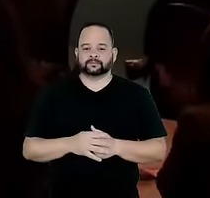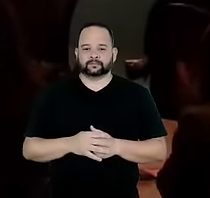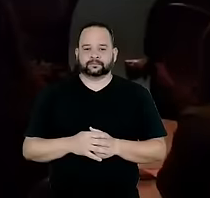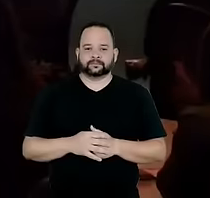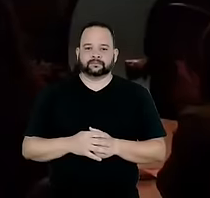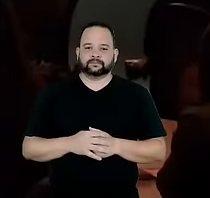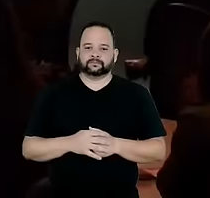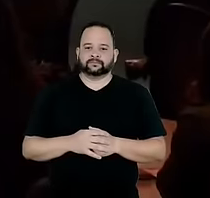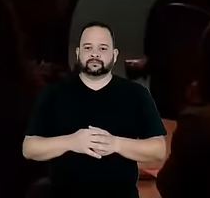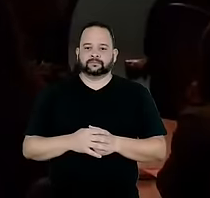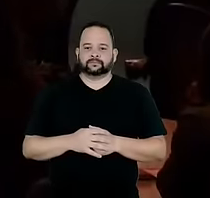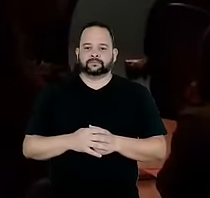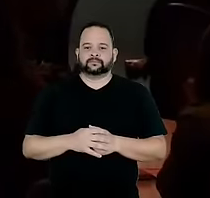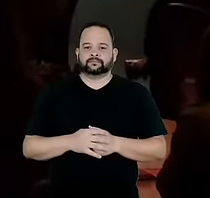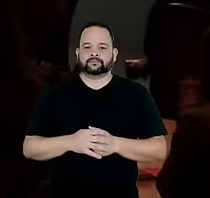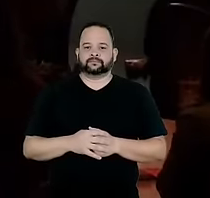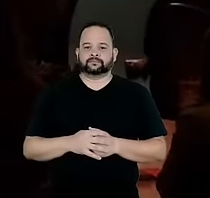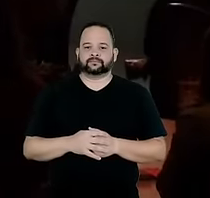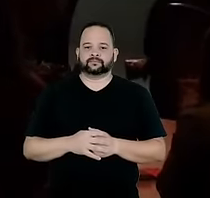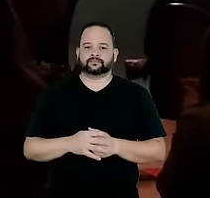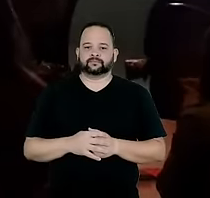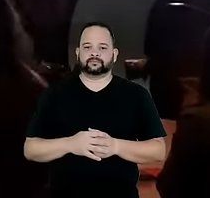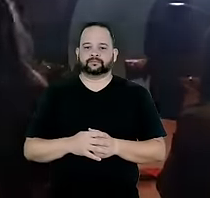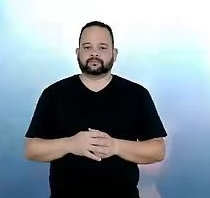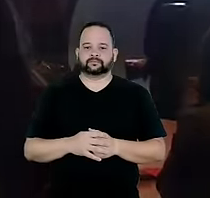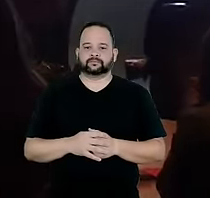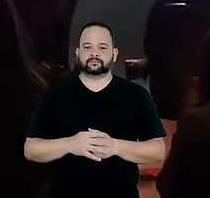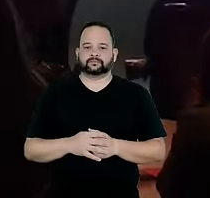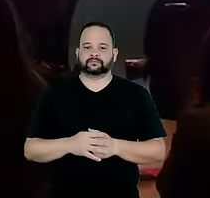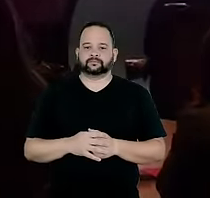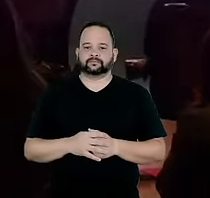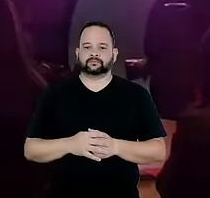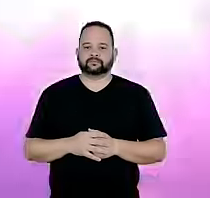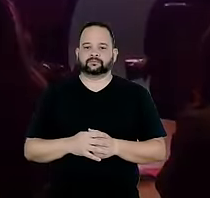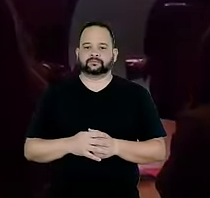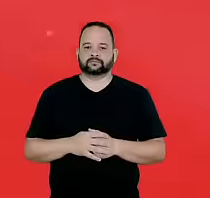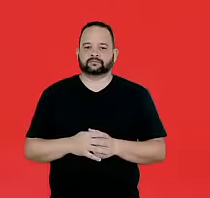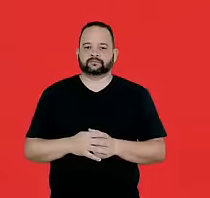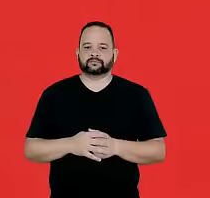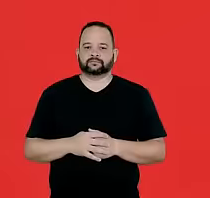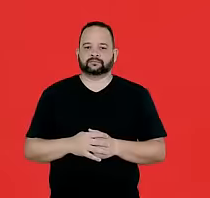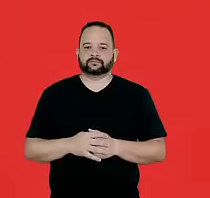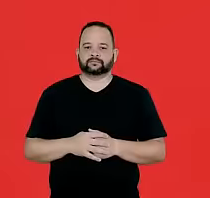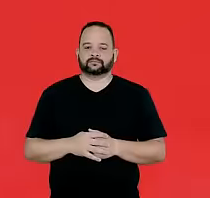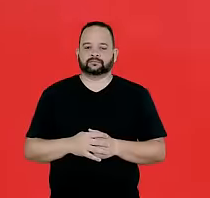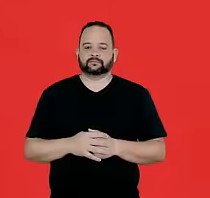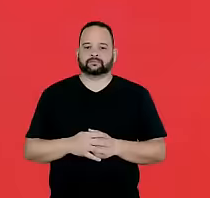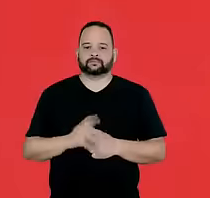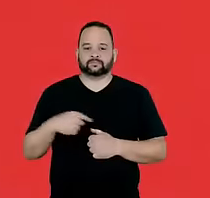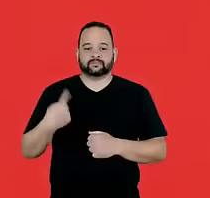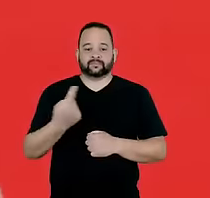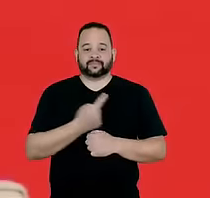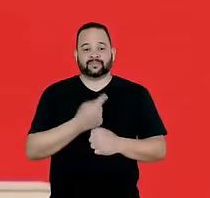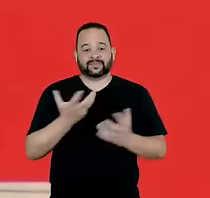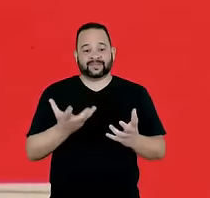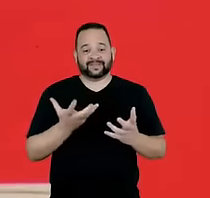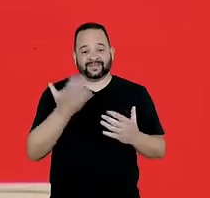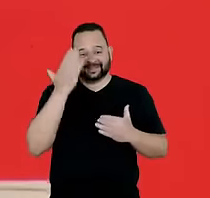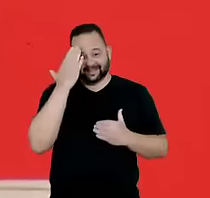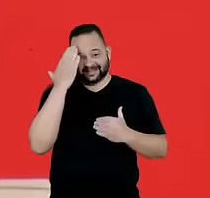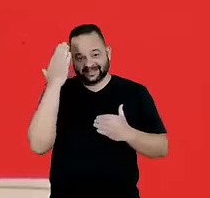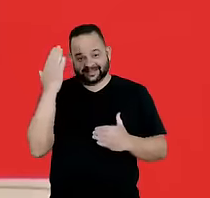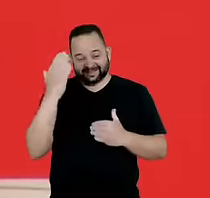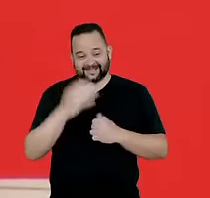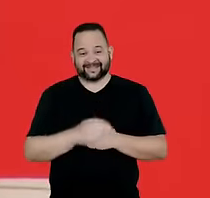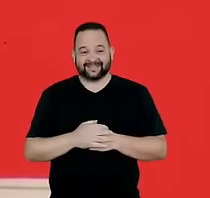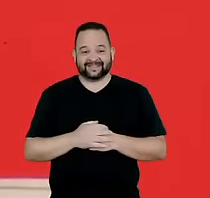gente tau b a gente que agradece Eu que agradeço muito obrigada Otávio